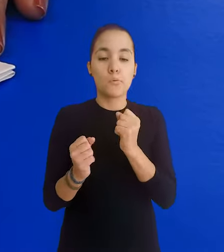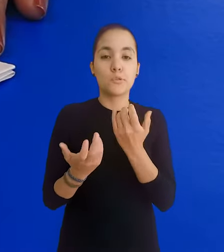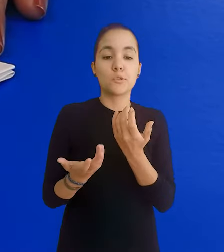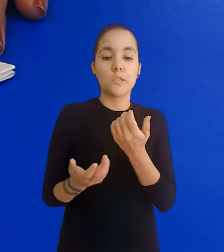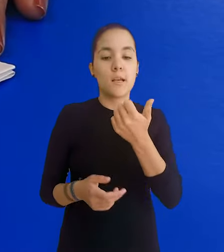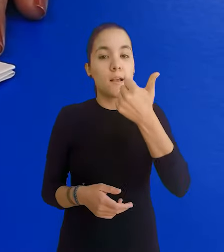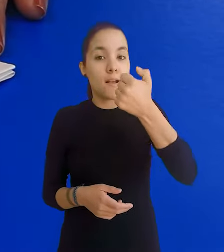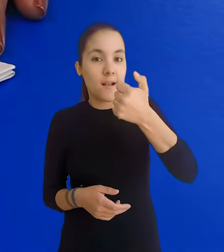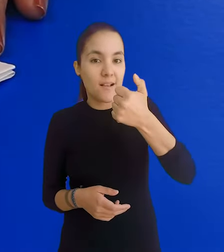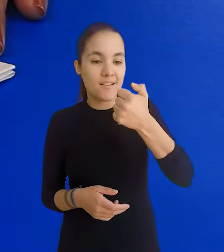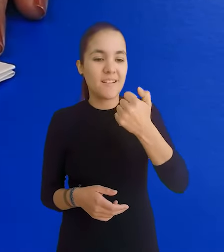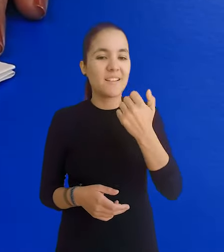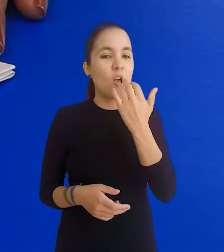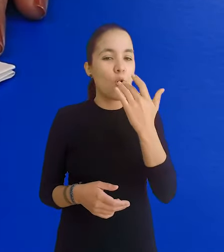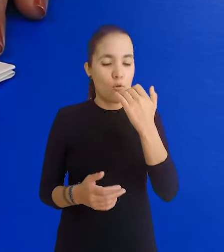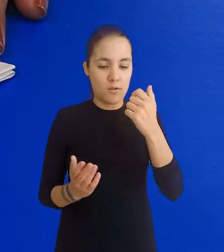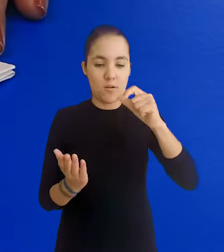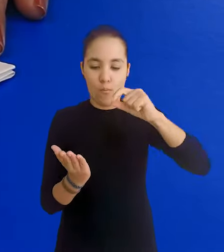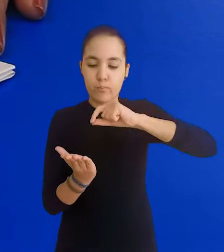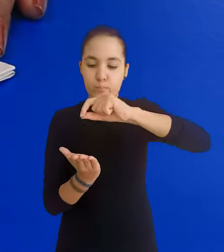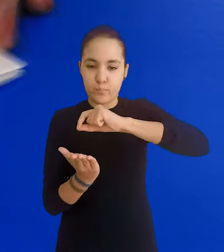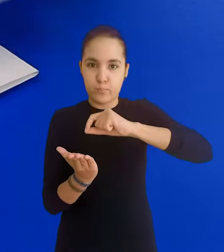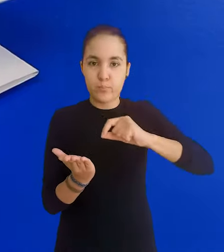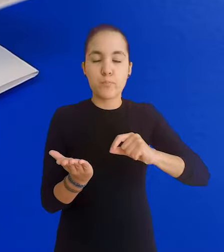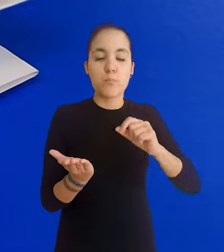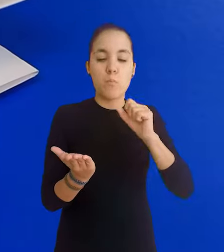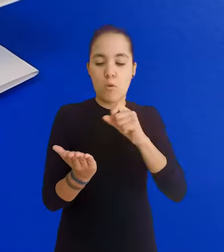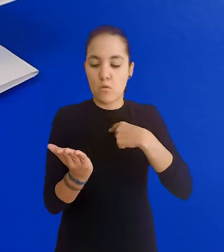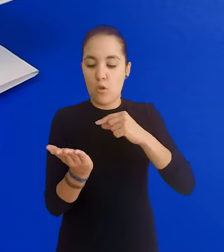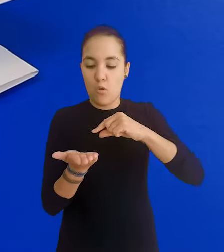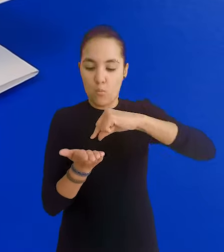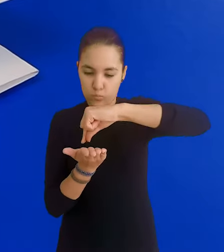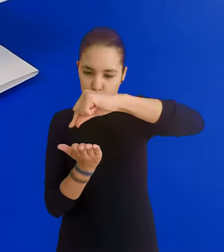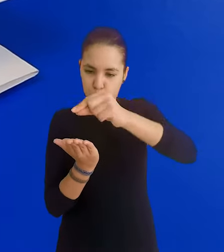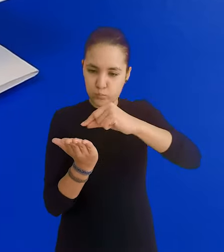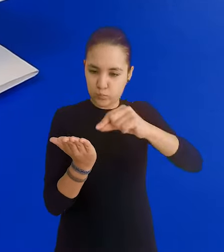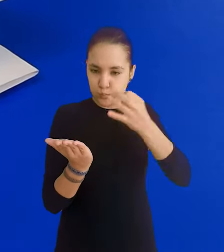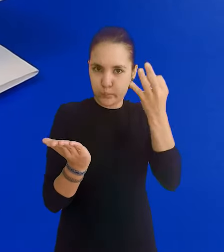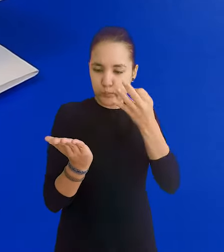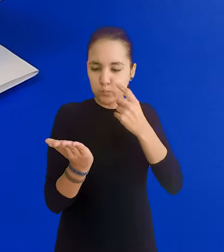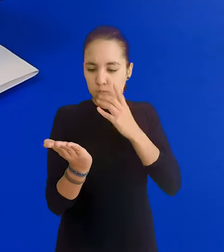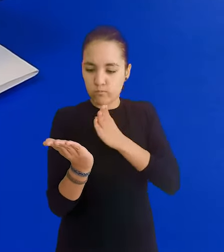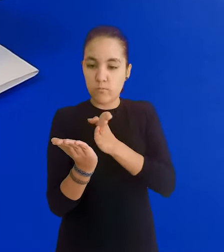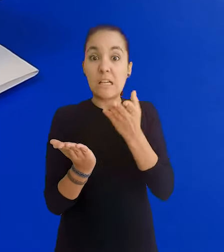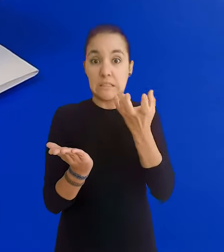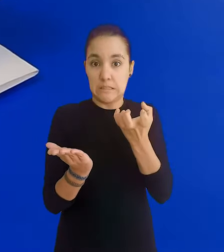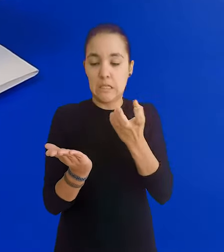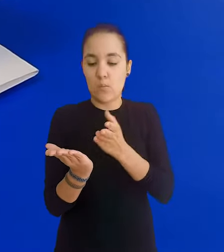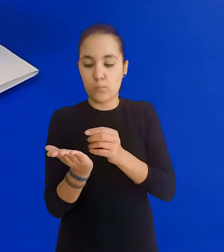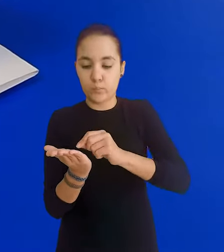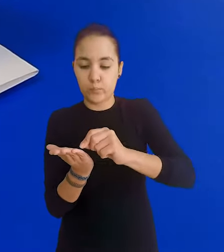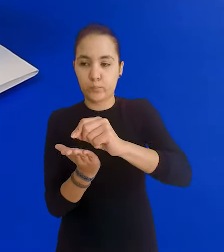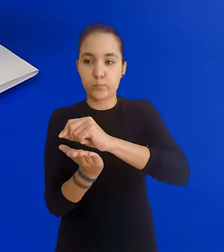materiais como a caneta hidrocor permite que você faça desenhos com contornos bem definidos, quando ela está seca,